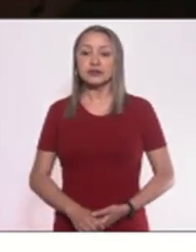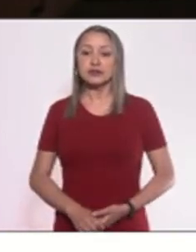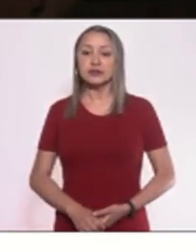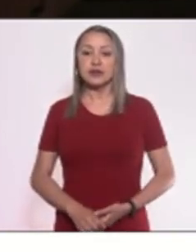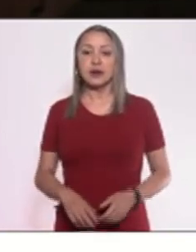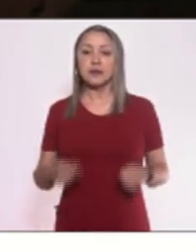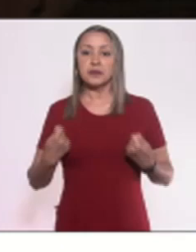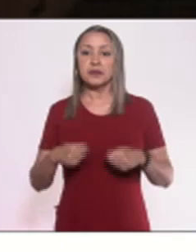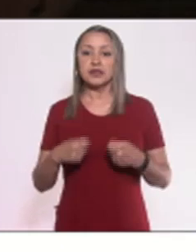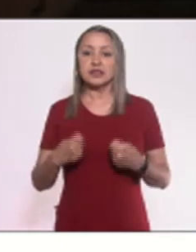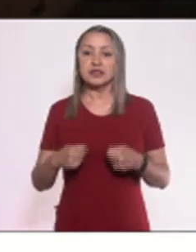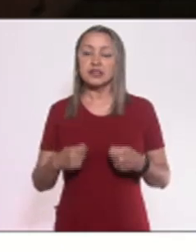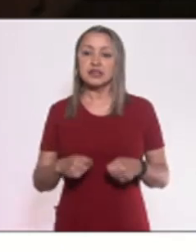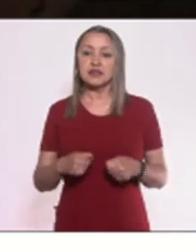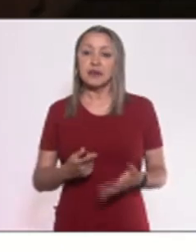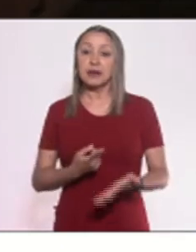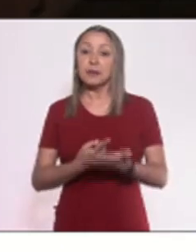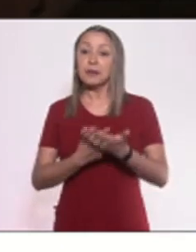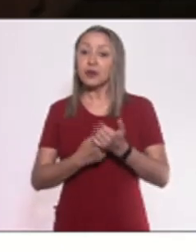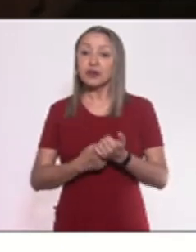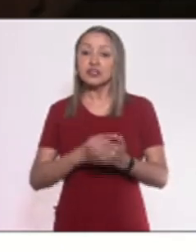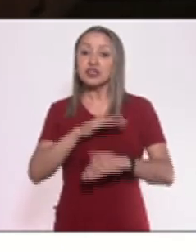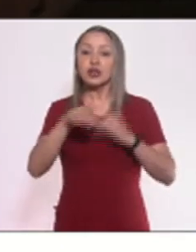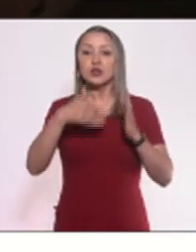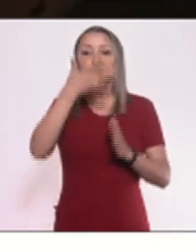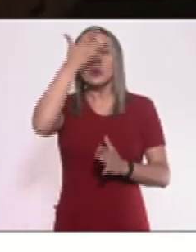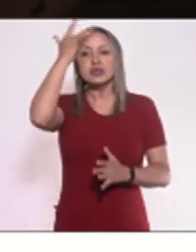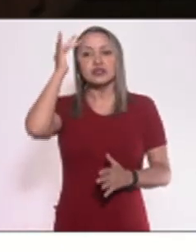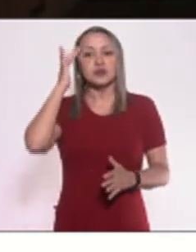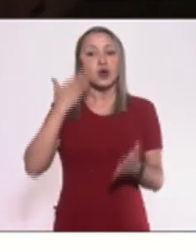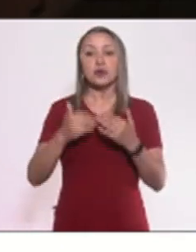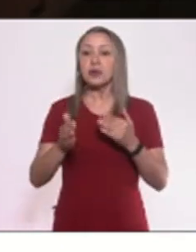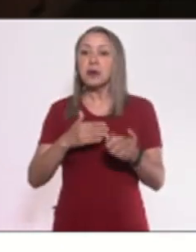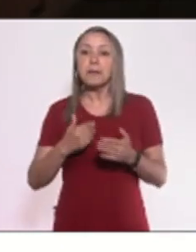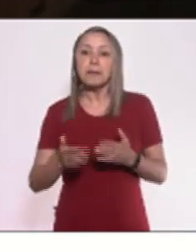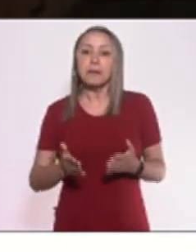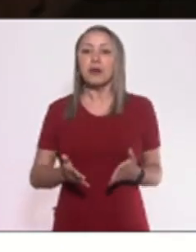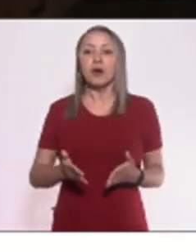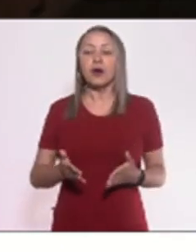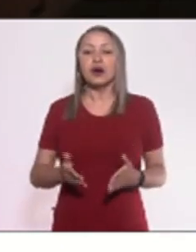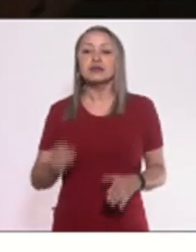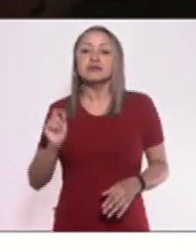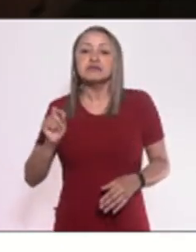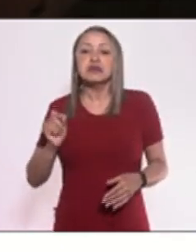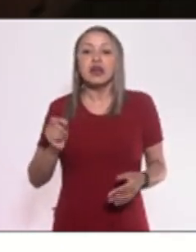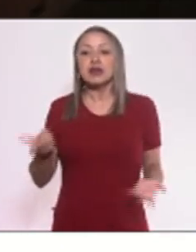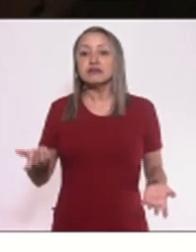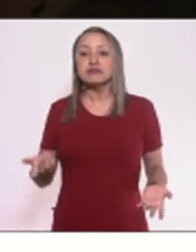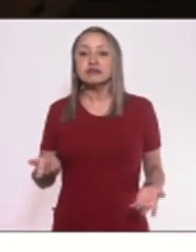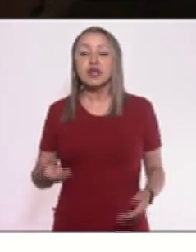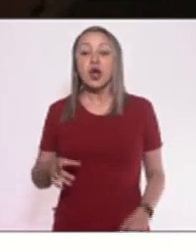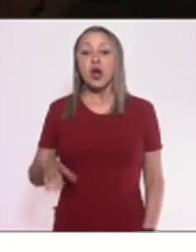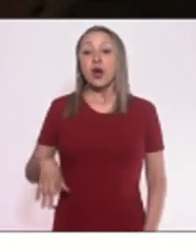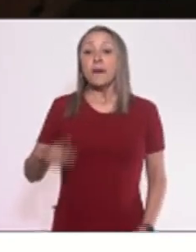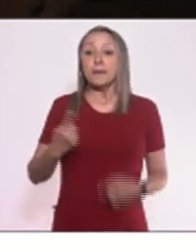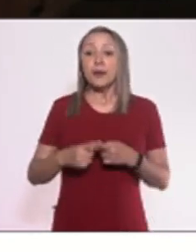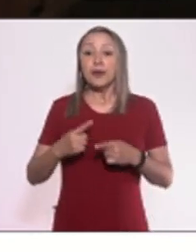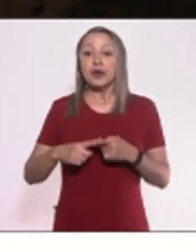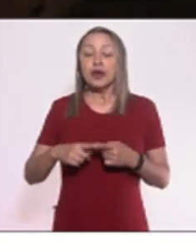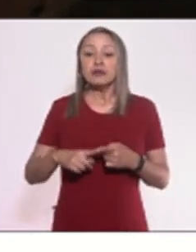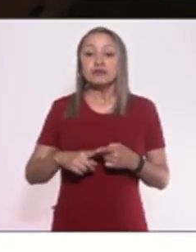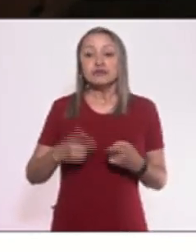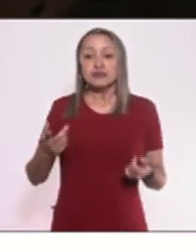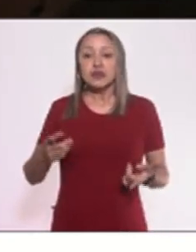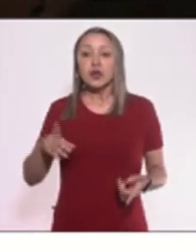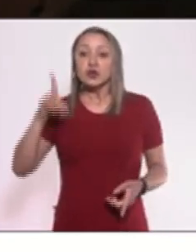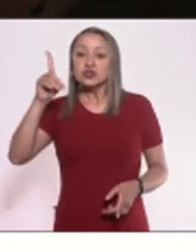deveria ser para defender a todos. Hoje, o direito usa a Constituição